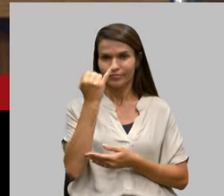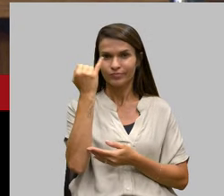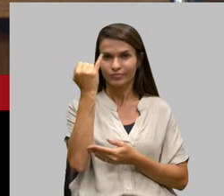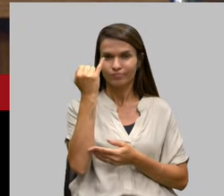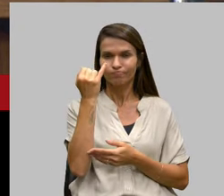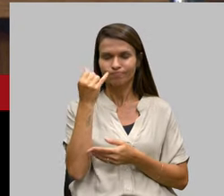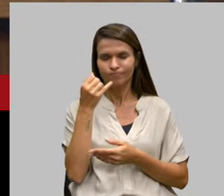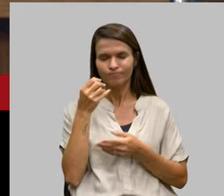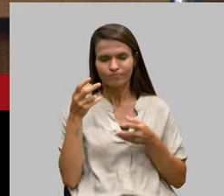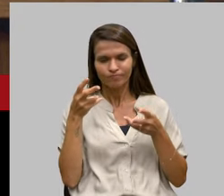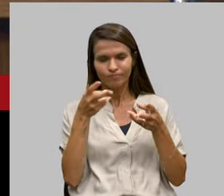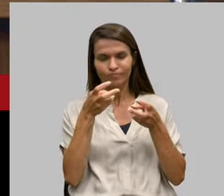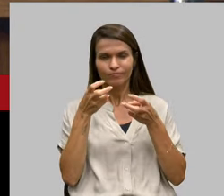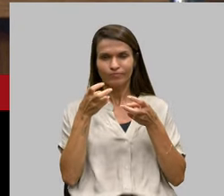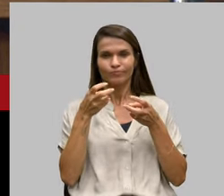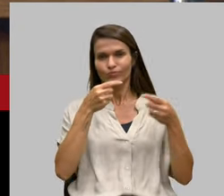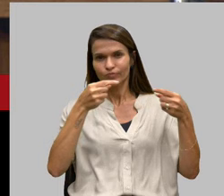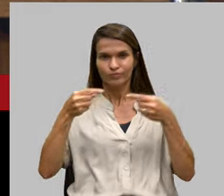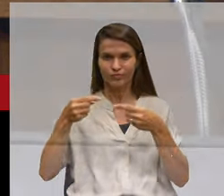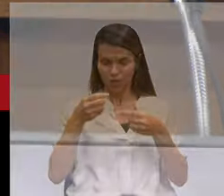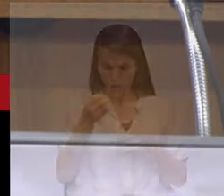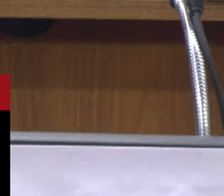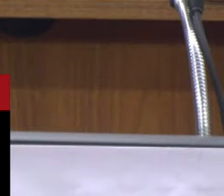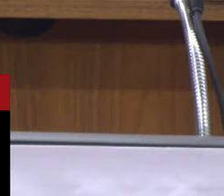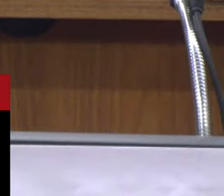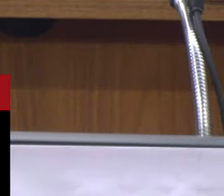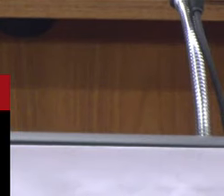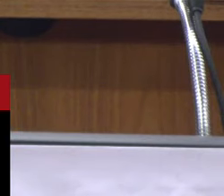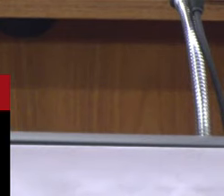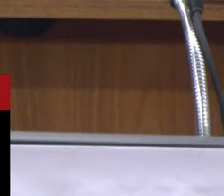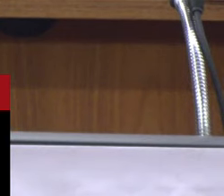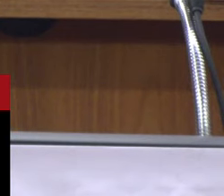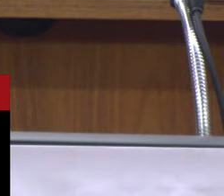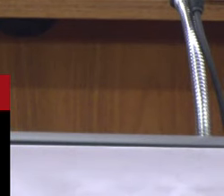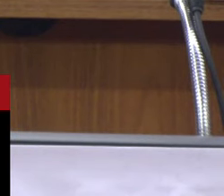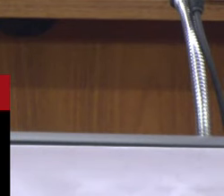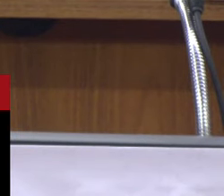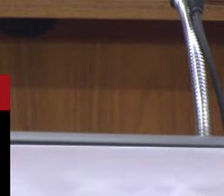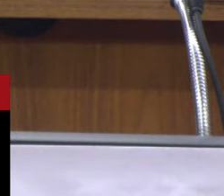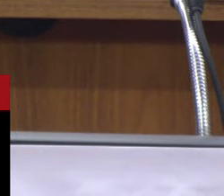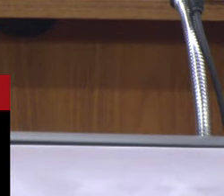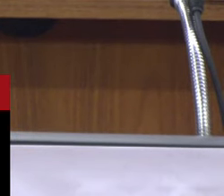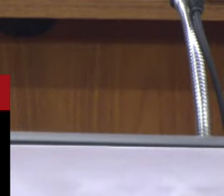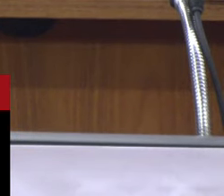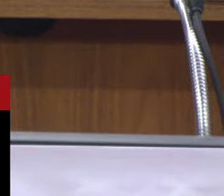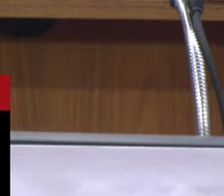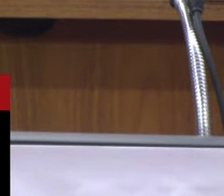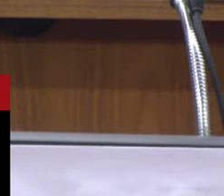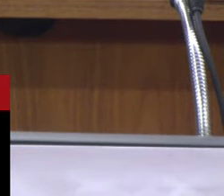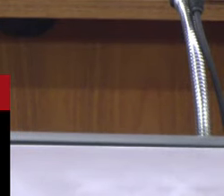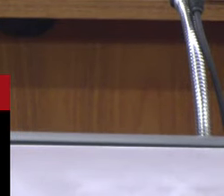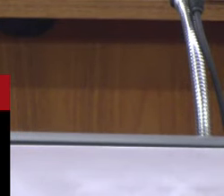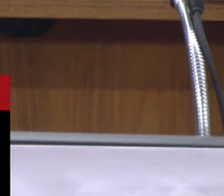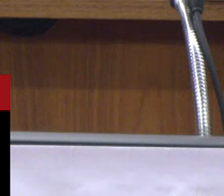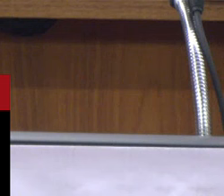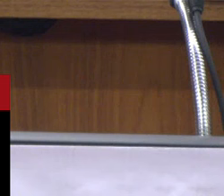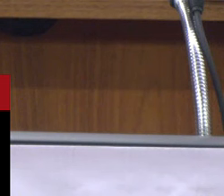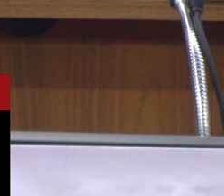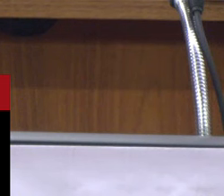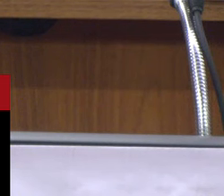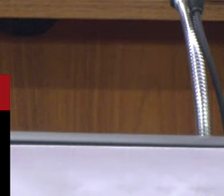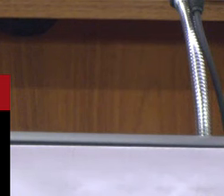a discutir essa discussão não é nova essa discussão já esteve e está ainda no âmbito do Estado do Rio de Janeiro Niterói já se beneficia